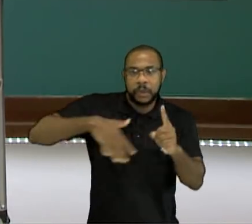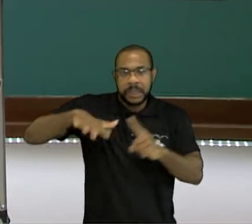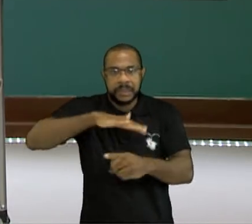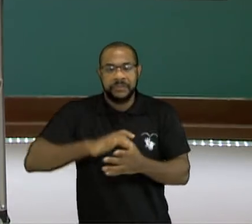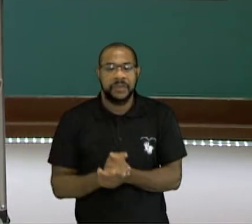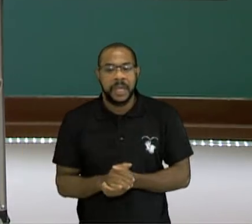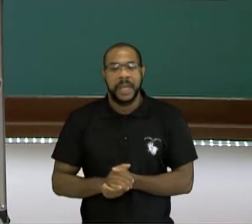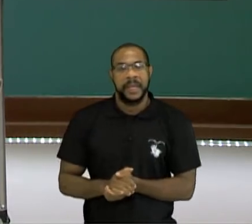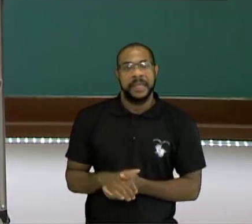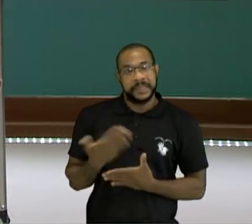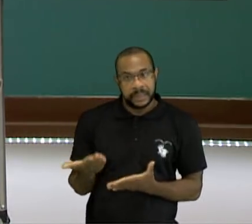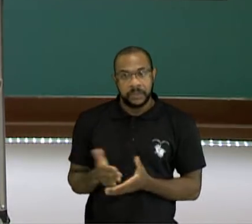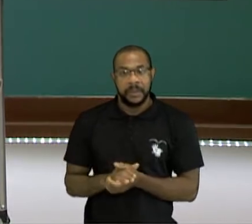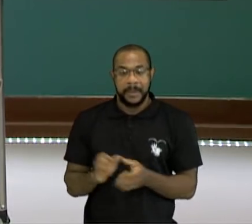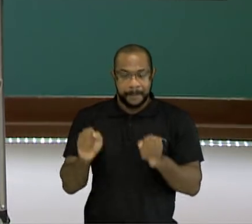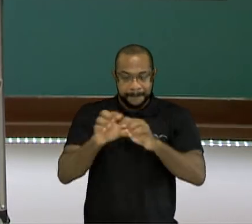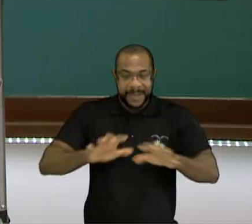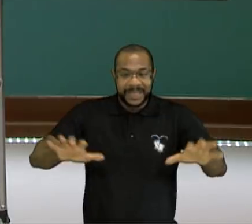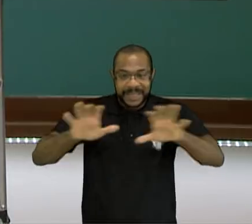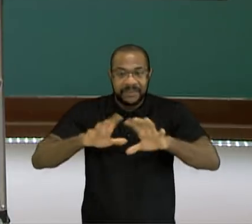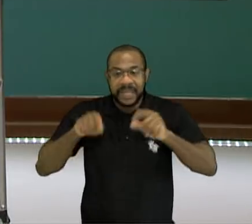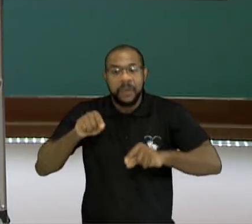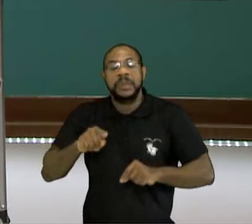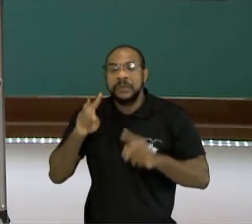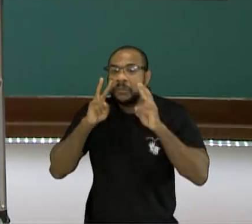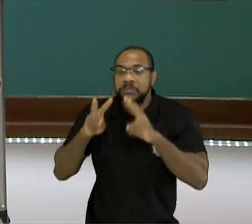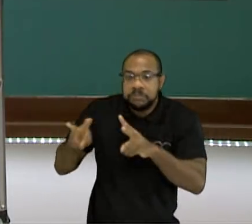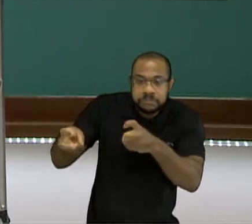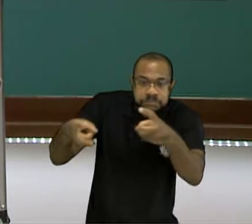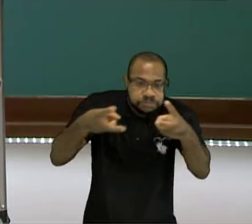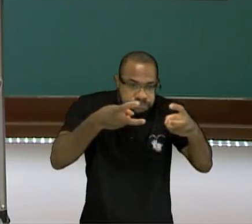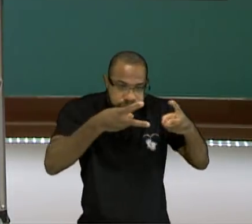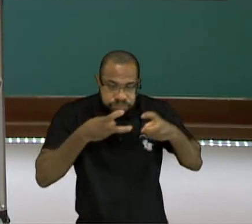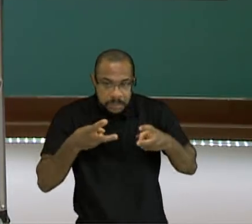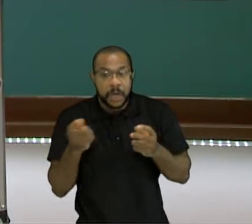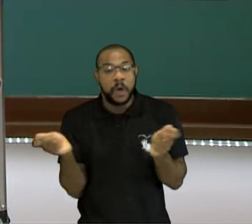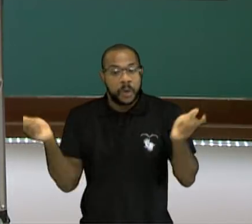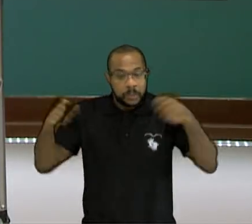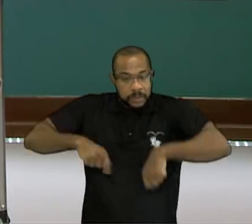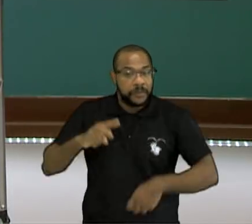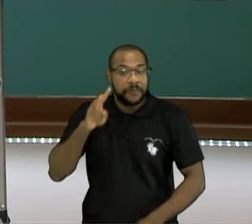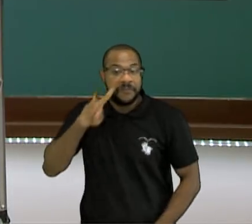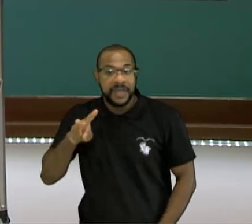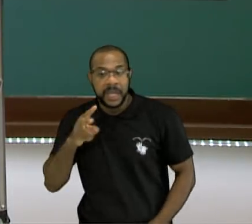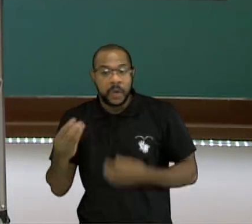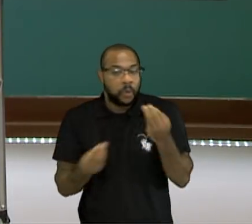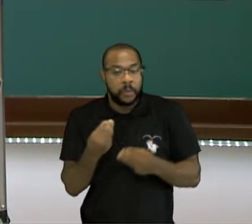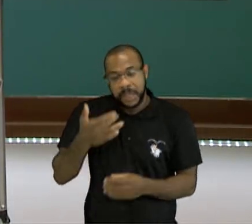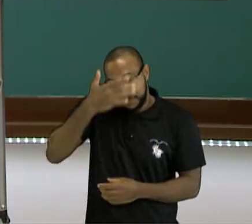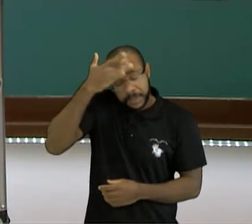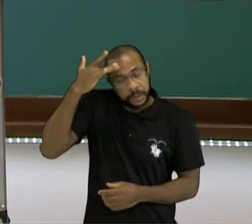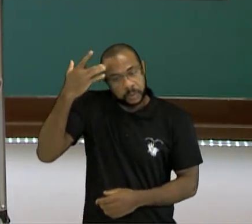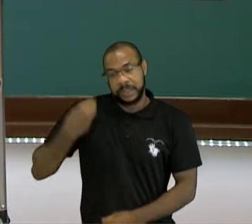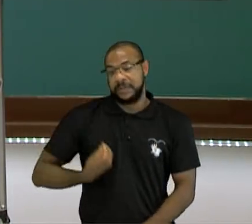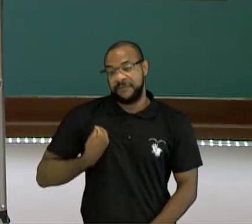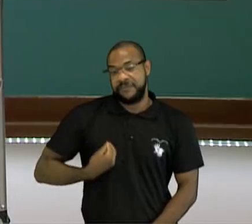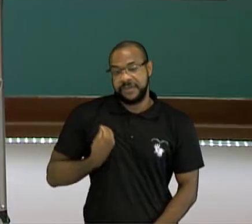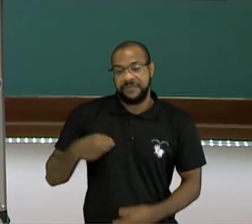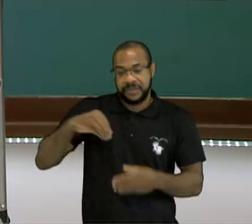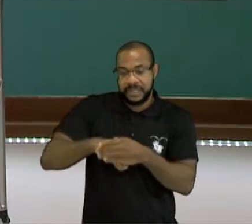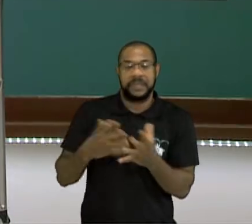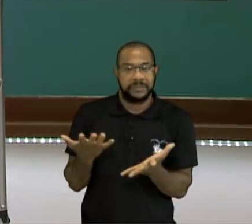estou vendo, eu consigo perceber a dinâmica da própria sociedade, o modo de viver daquela sociedade que